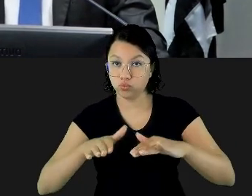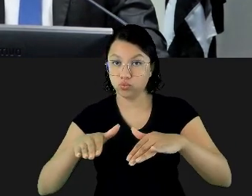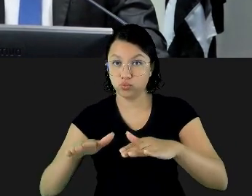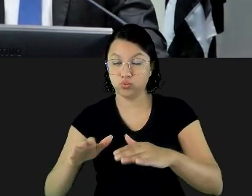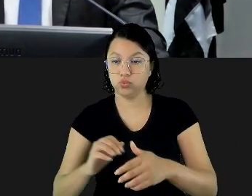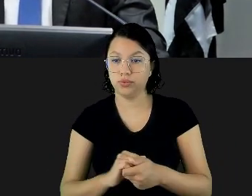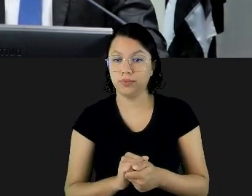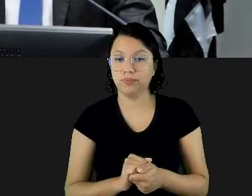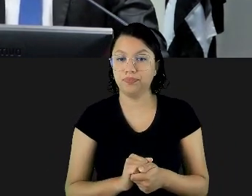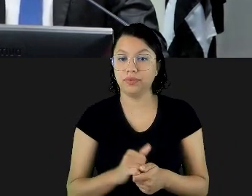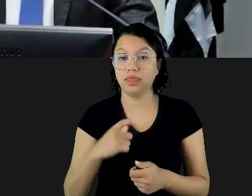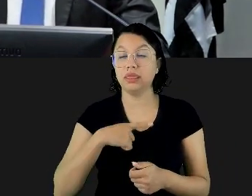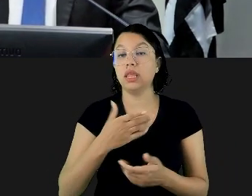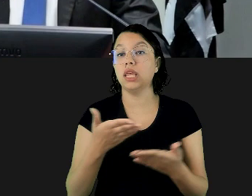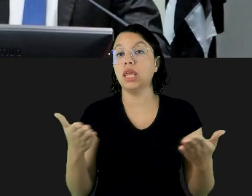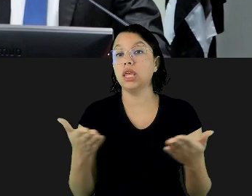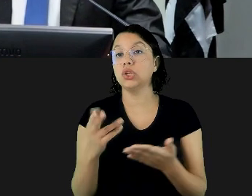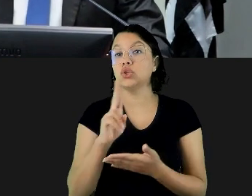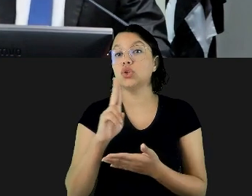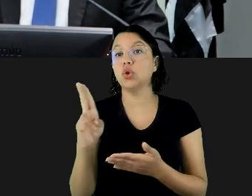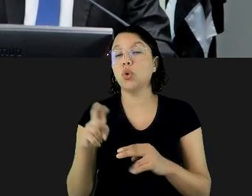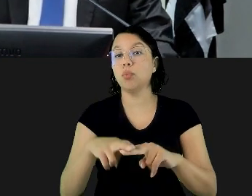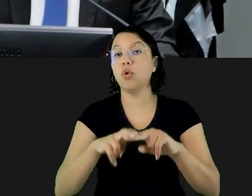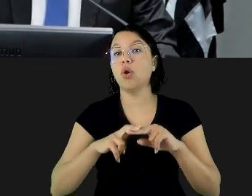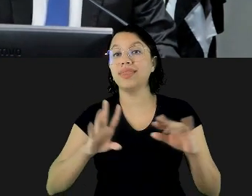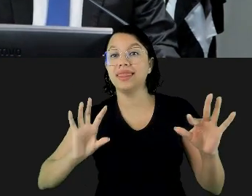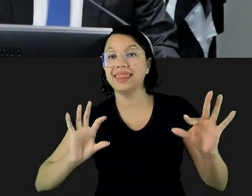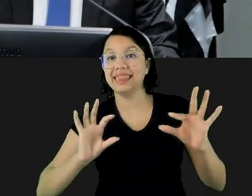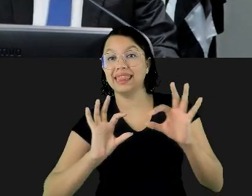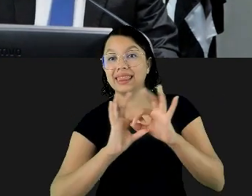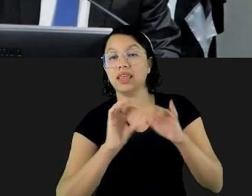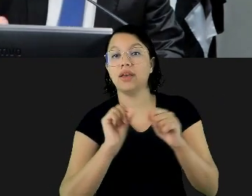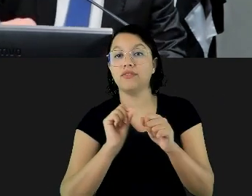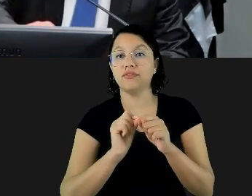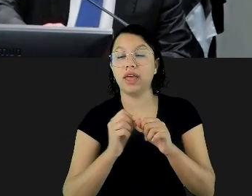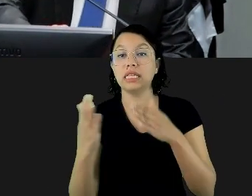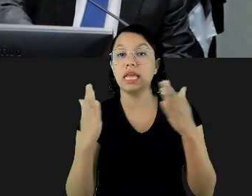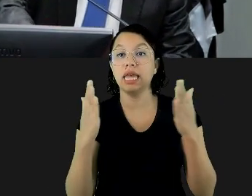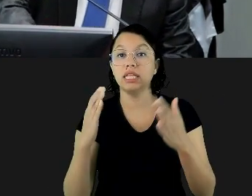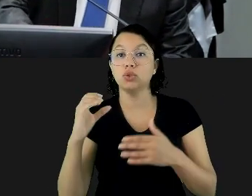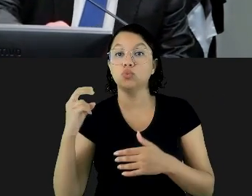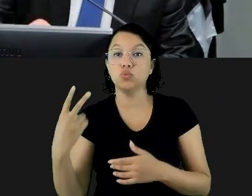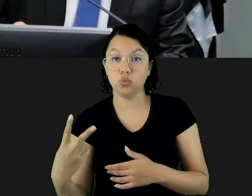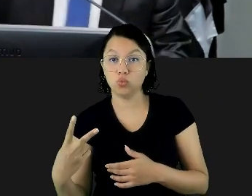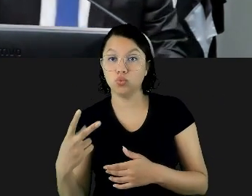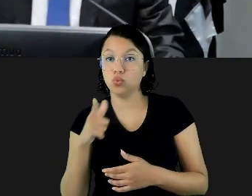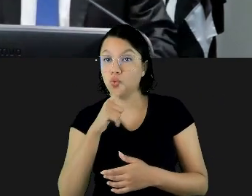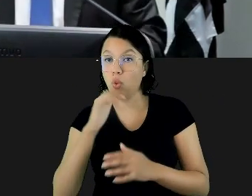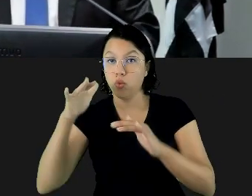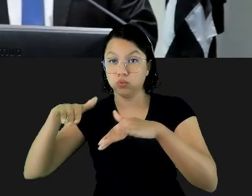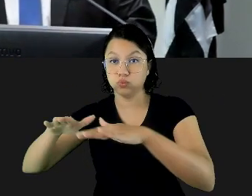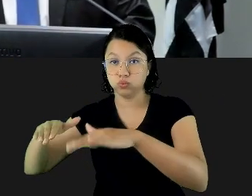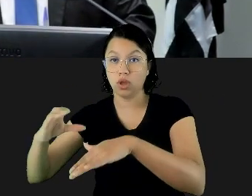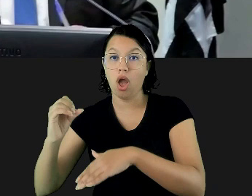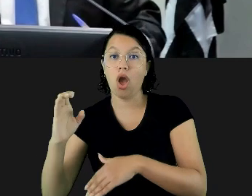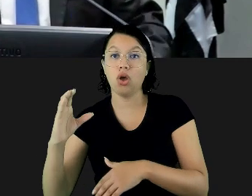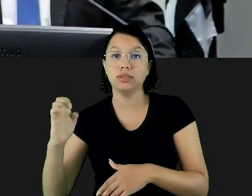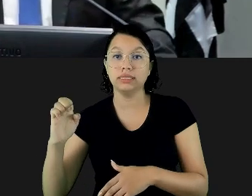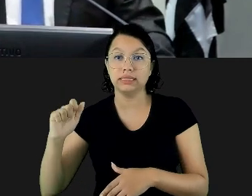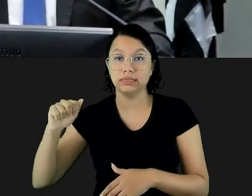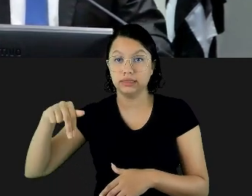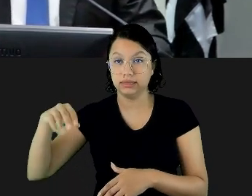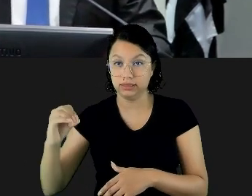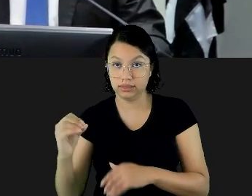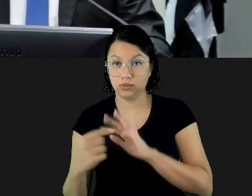devido à ligação que se faz entre os dois oceanos que aparecem nessa imagem. O